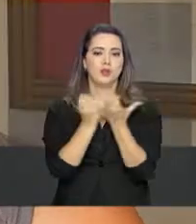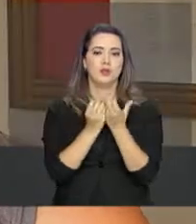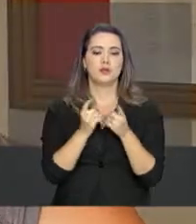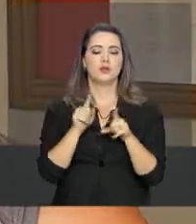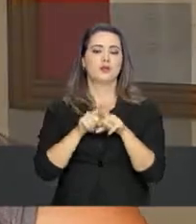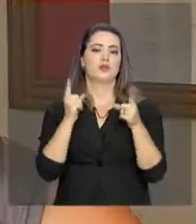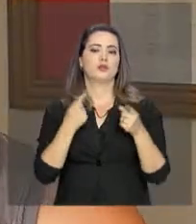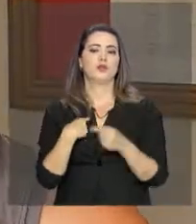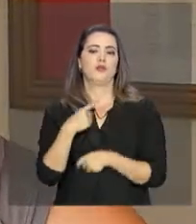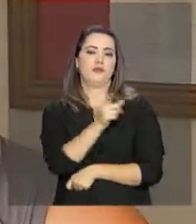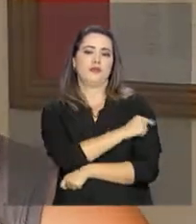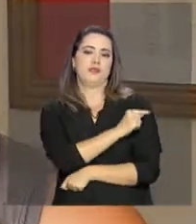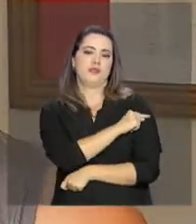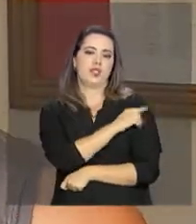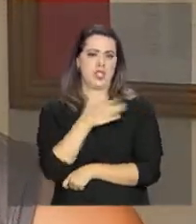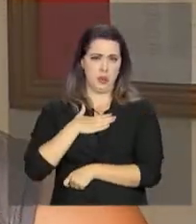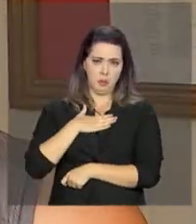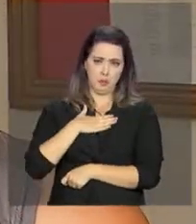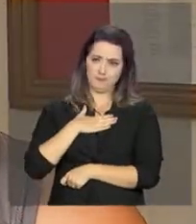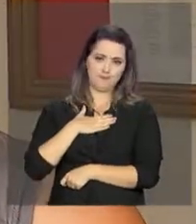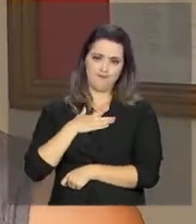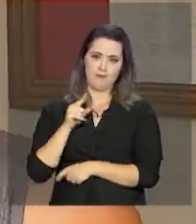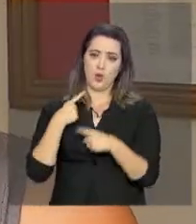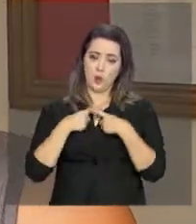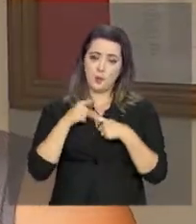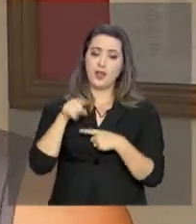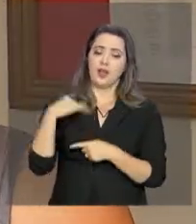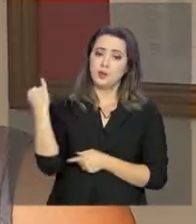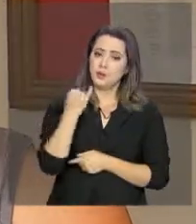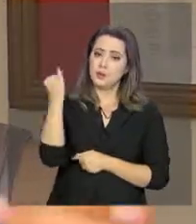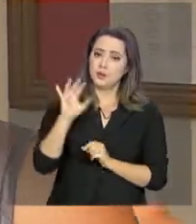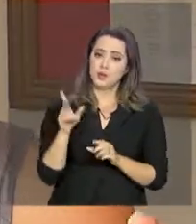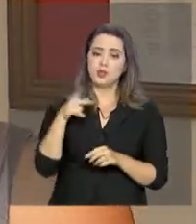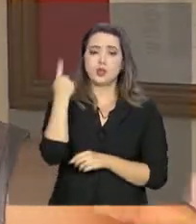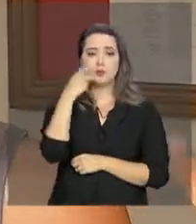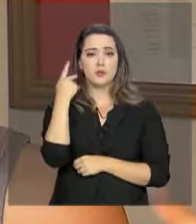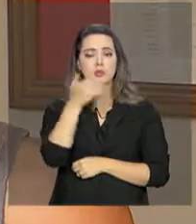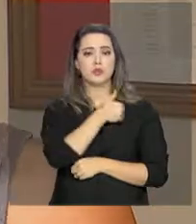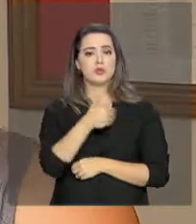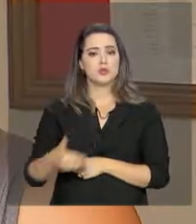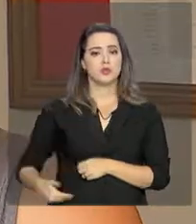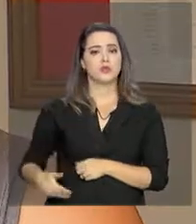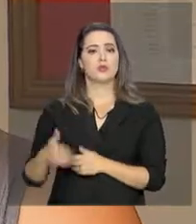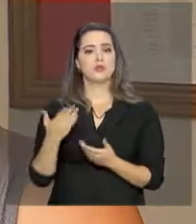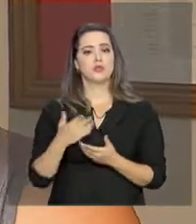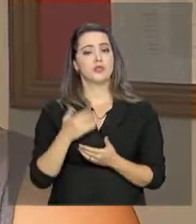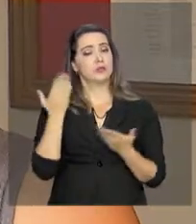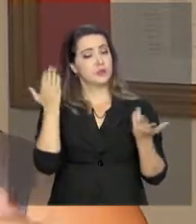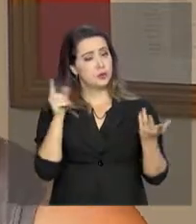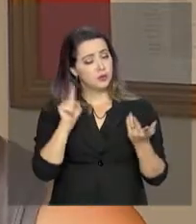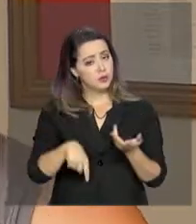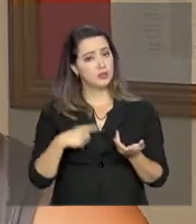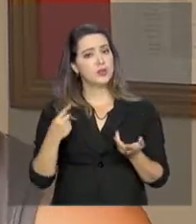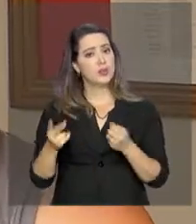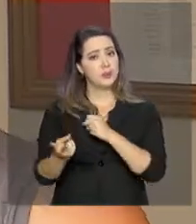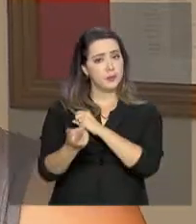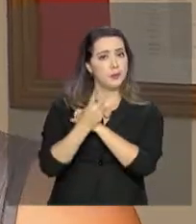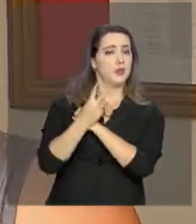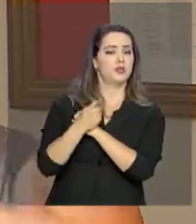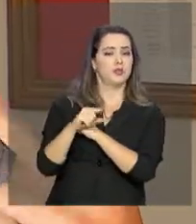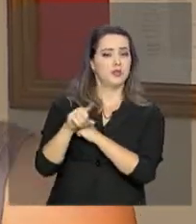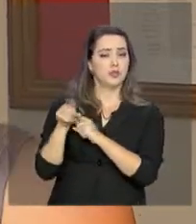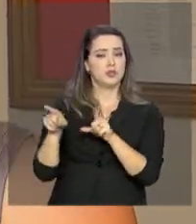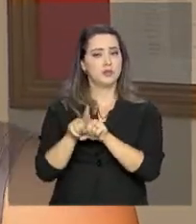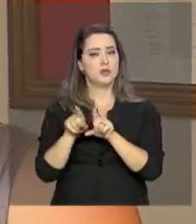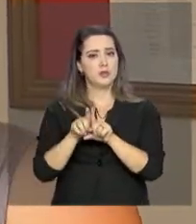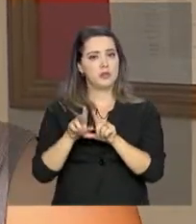eu não me vacino por causa de mim, eu me vacino porque isso é parte de uma política pública de saúde coletiva, né? Então, me protegendo, eu protejo